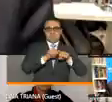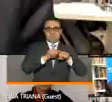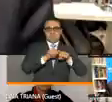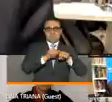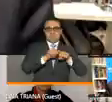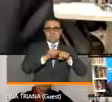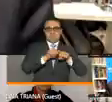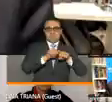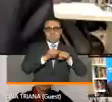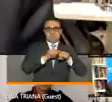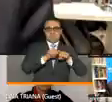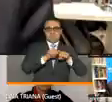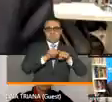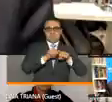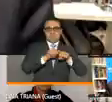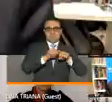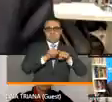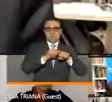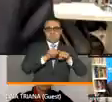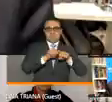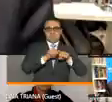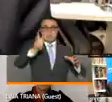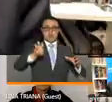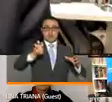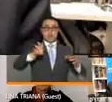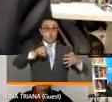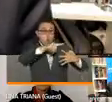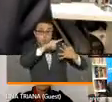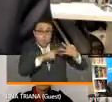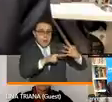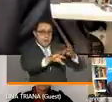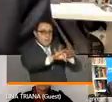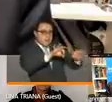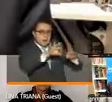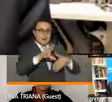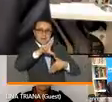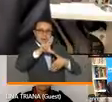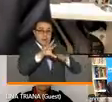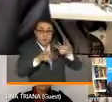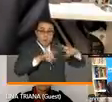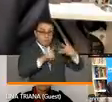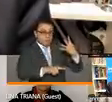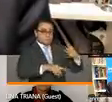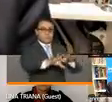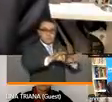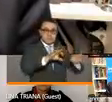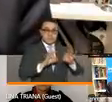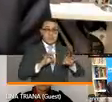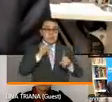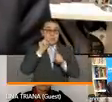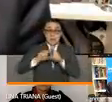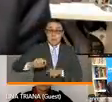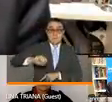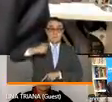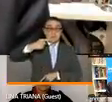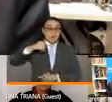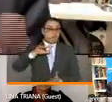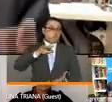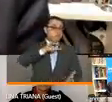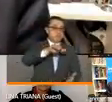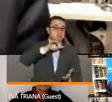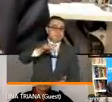mundo, 4 nas Américas, para participar dessa iniciativa que chamamos a primeira ola. É como se fosse um projeto